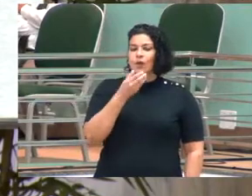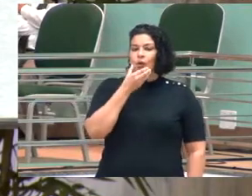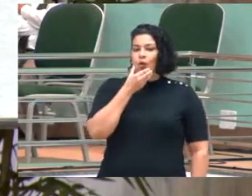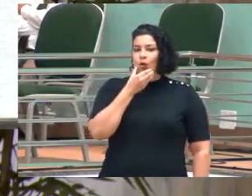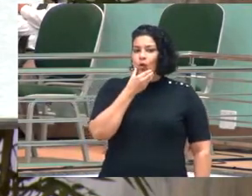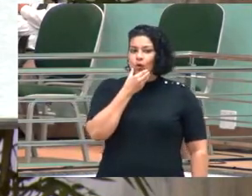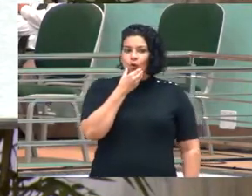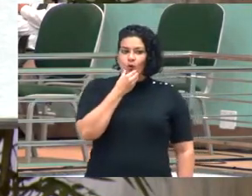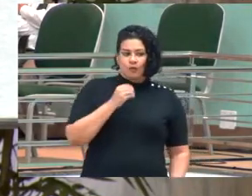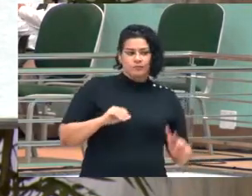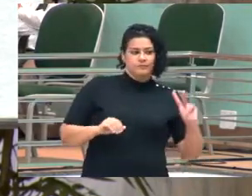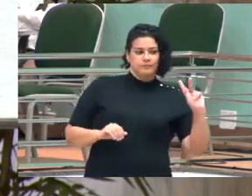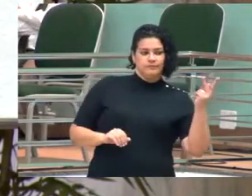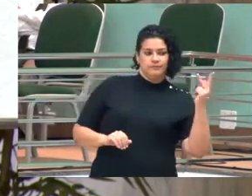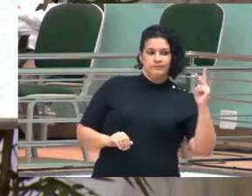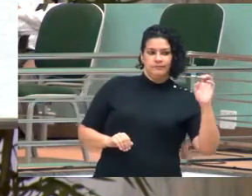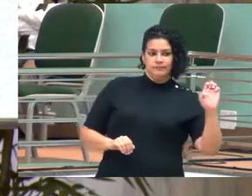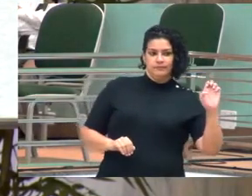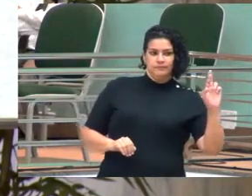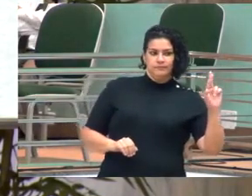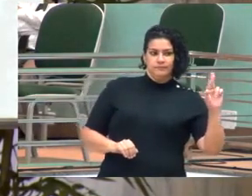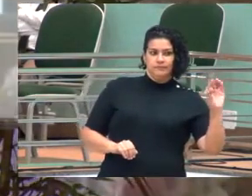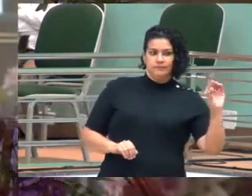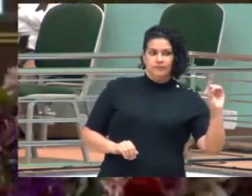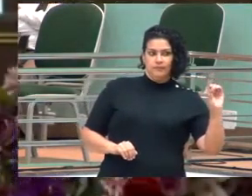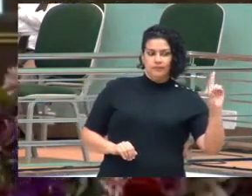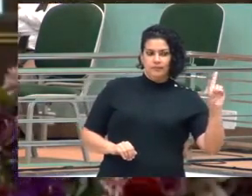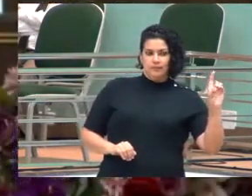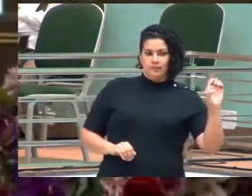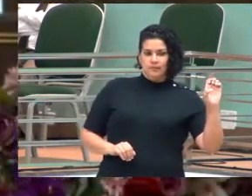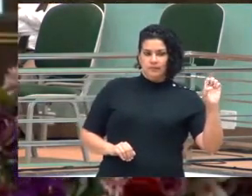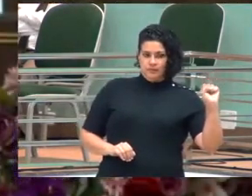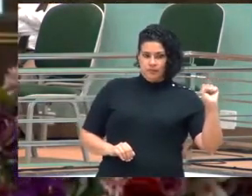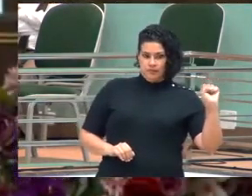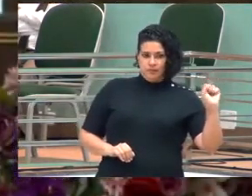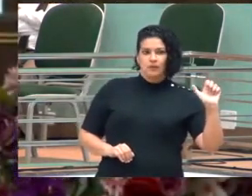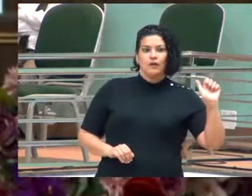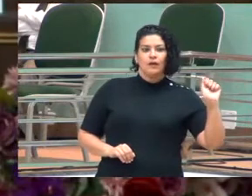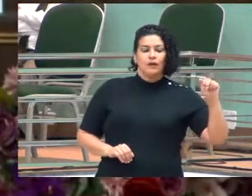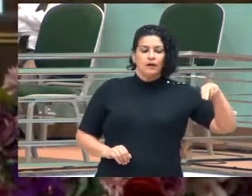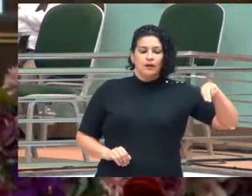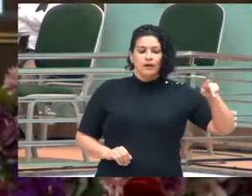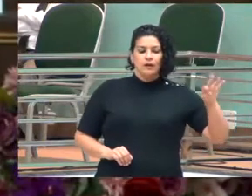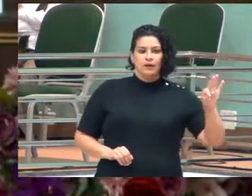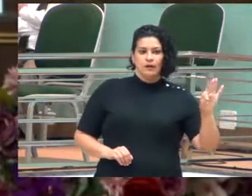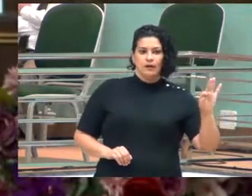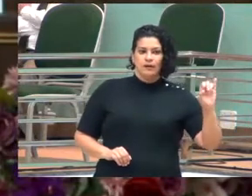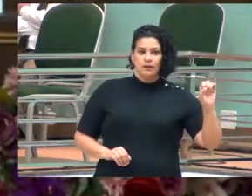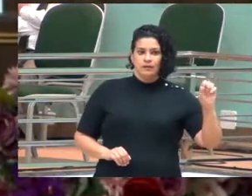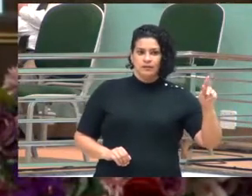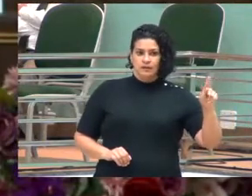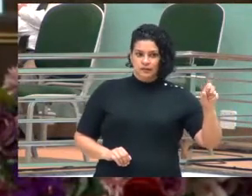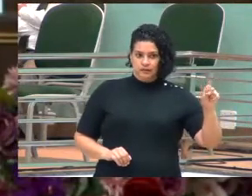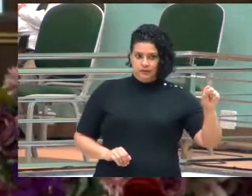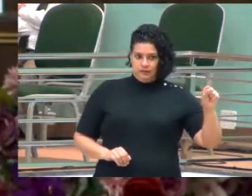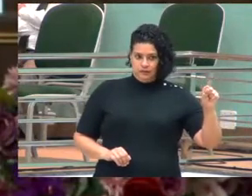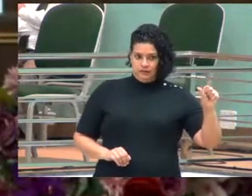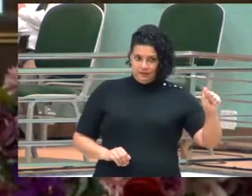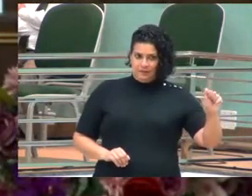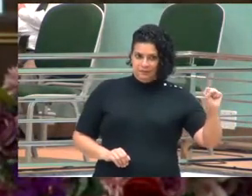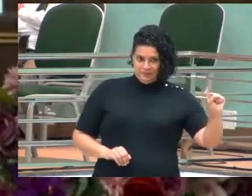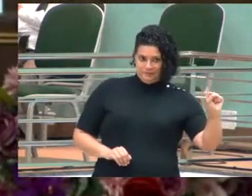E eu não perdi a oportunidade. Eu disse para ele que ele era um pecador e que ele estava